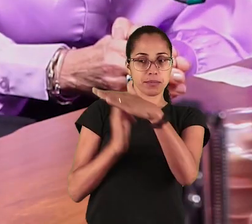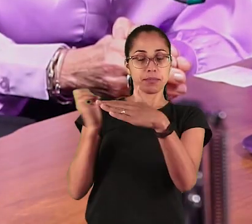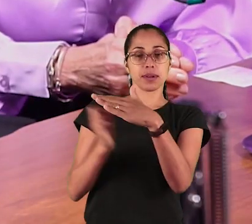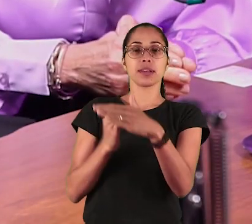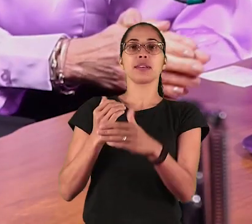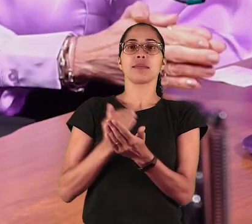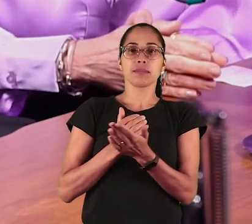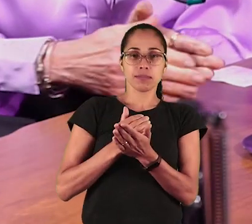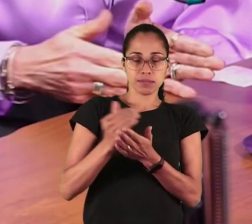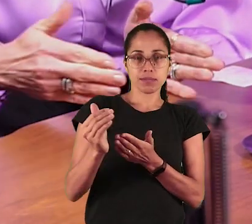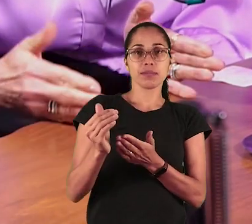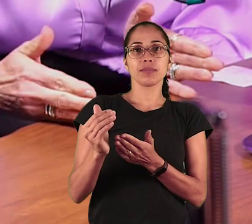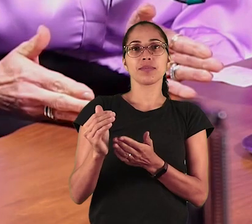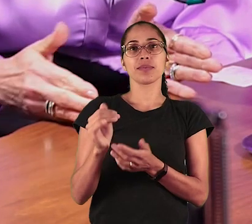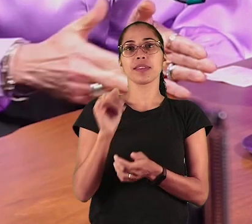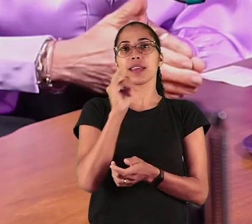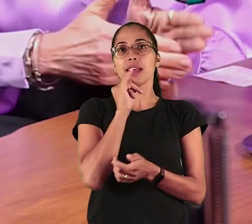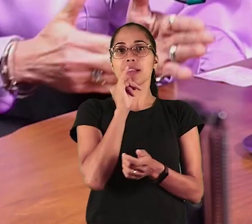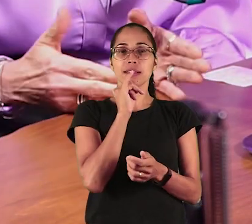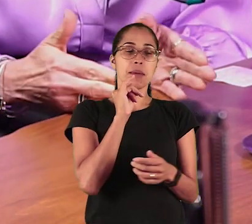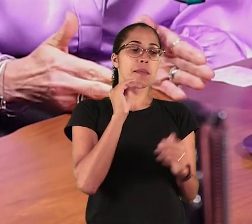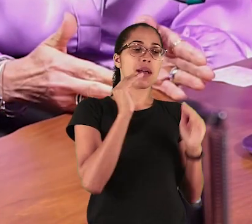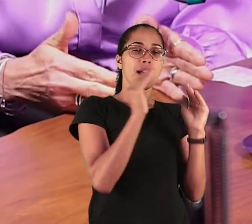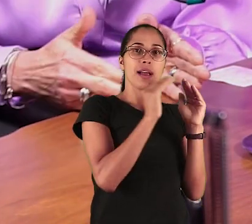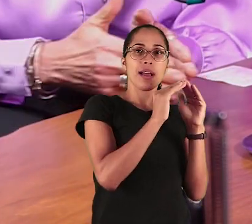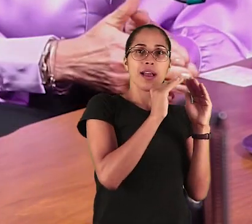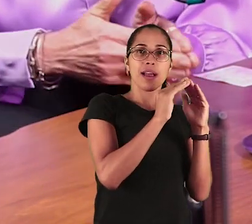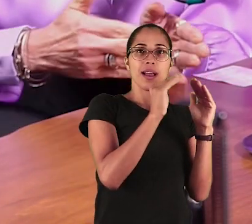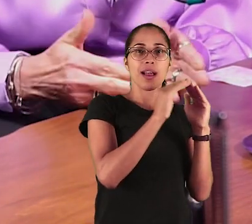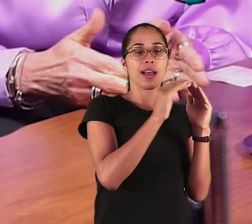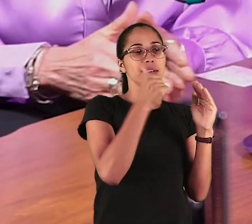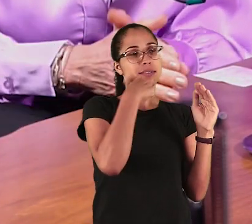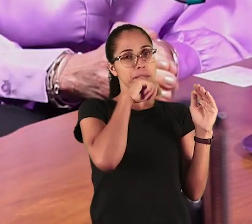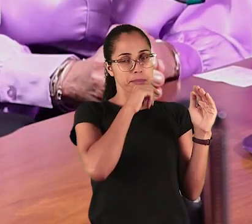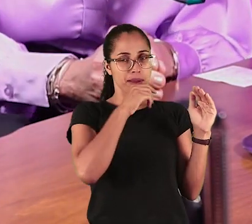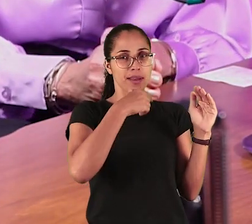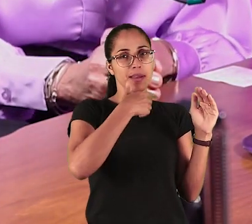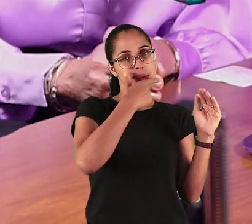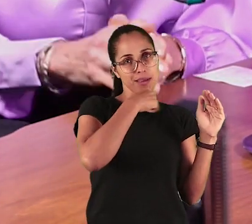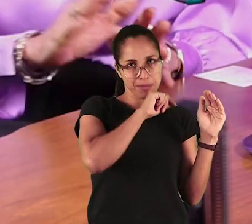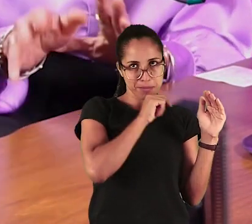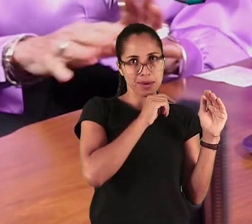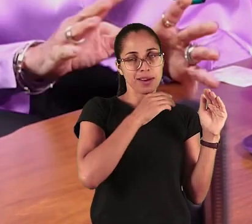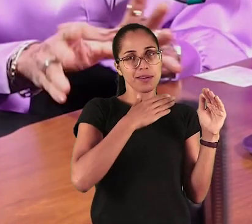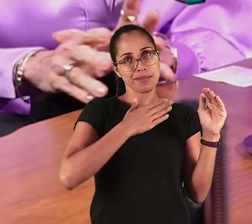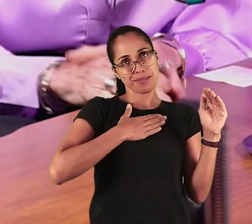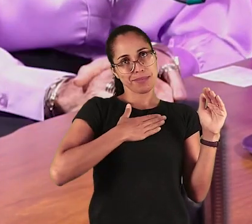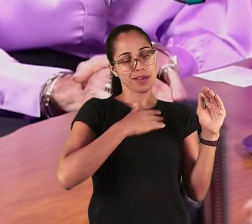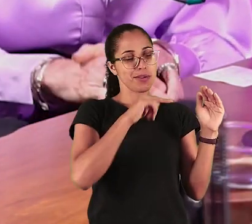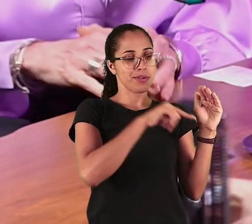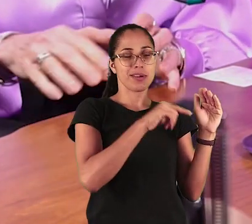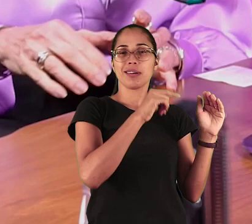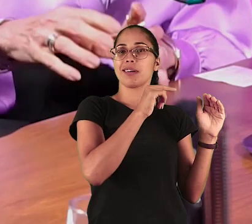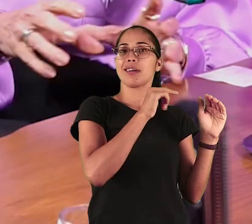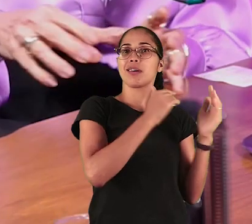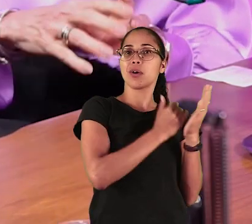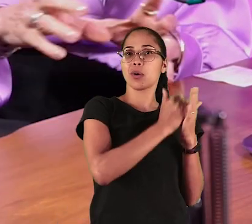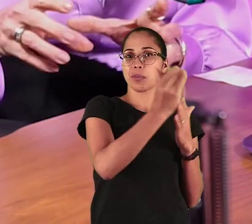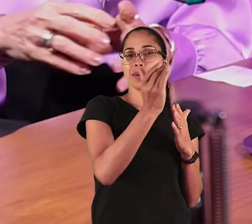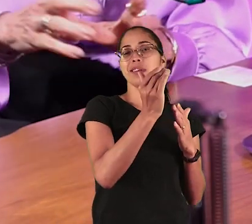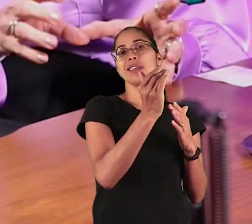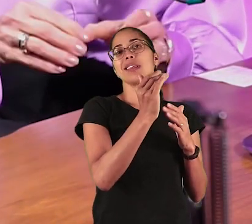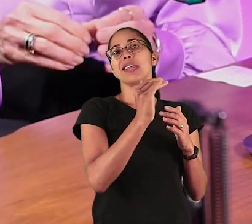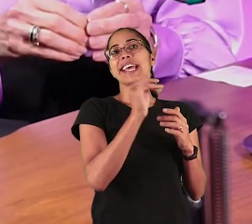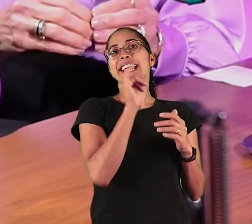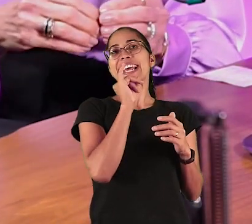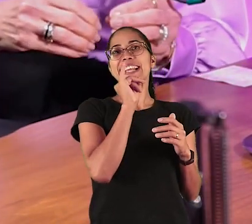então começou na minha residência na casa dos meus pais namorava na casa dos meus pais não tem várias histórias engraçadas ali de falta